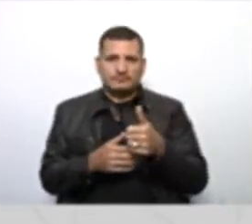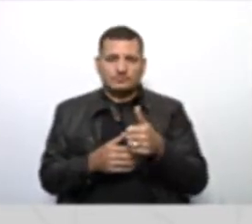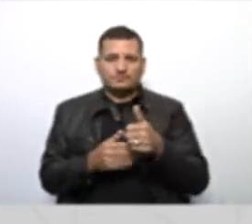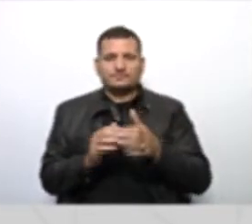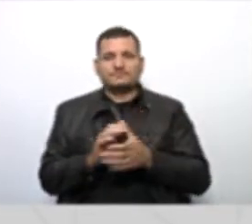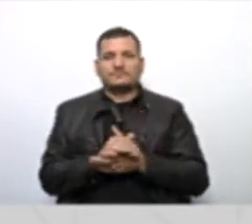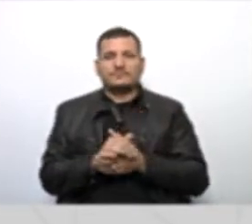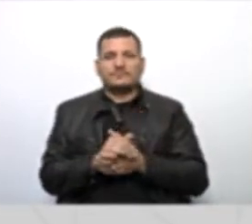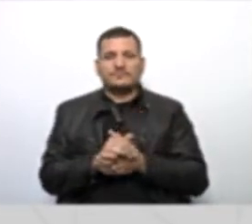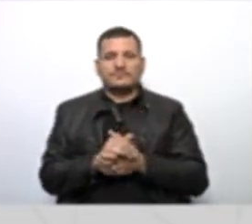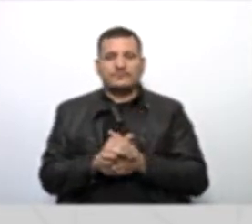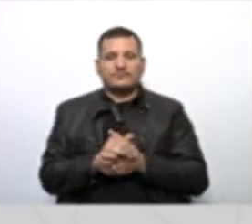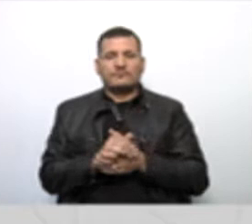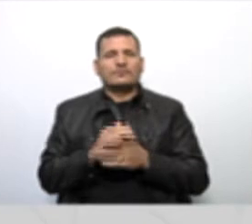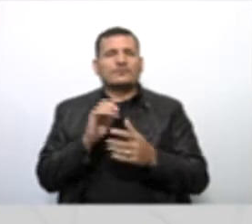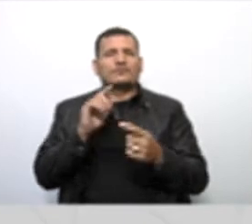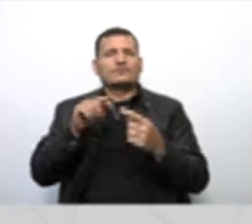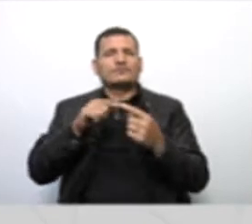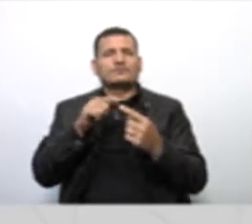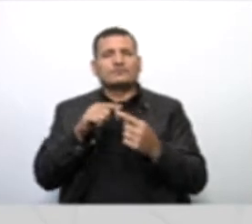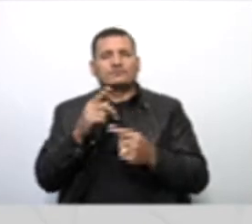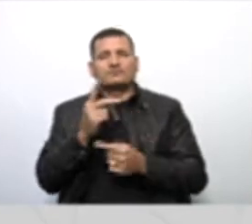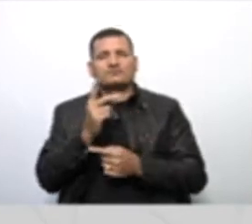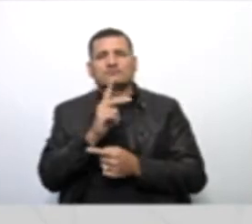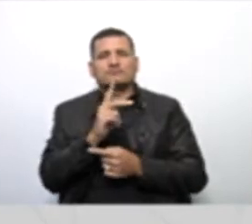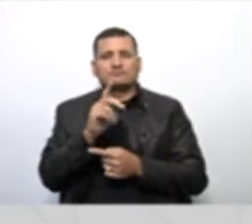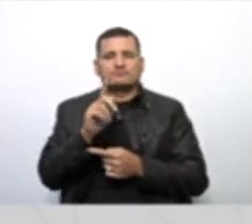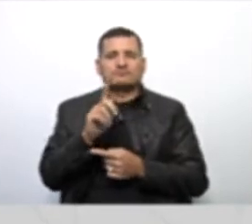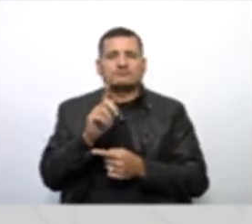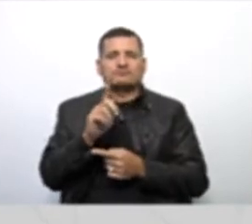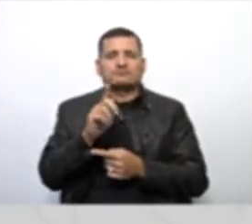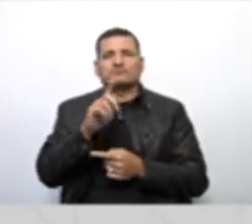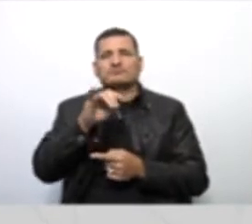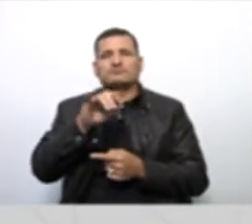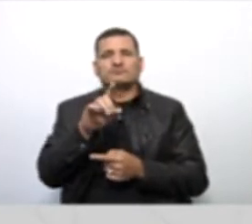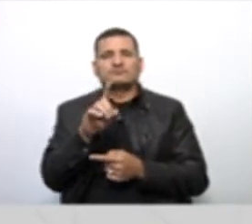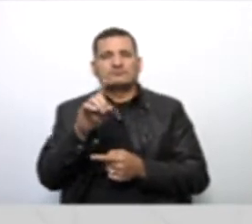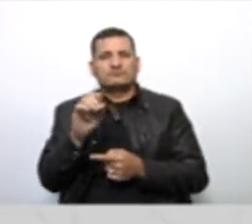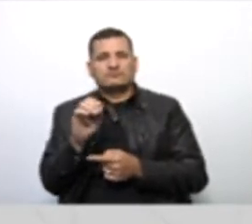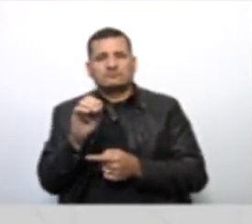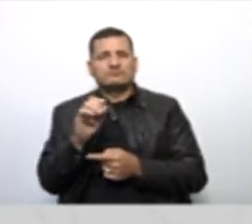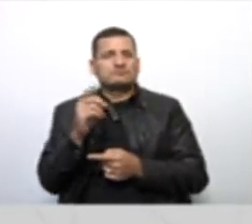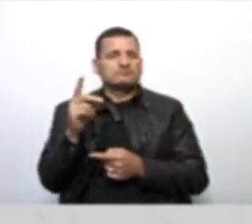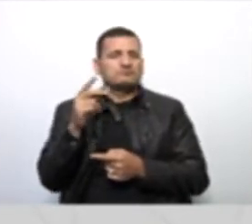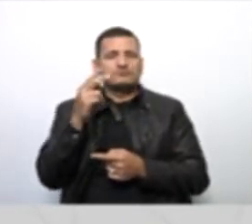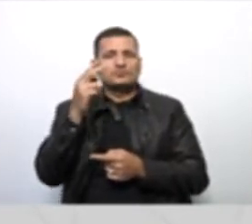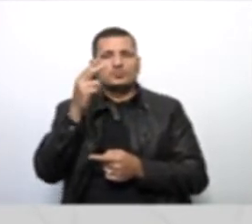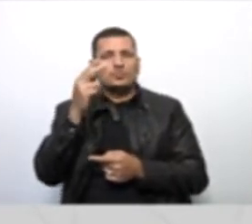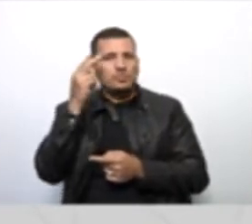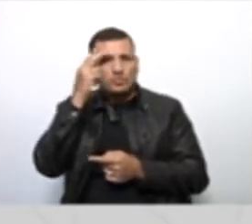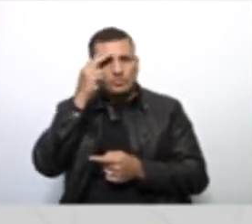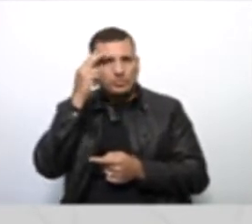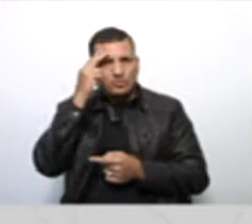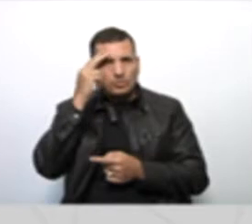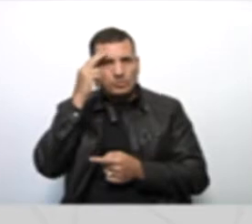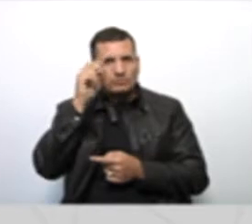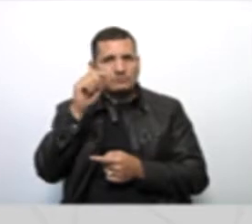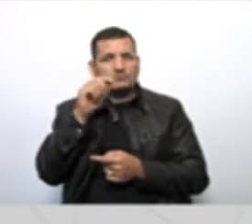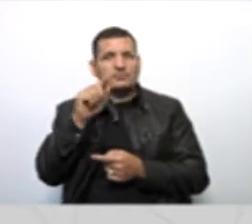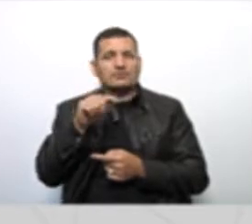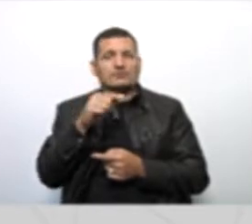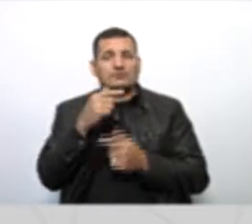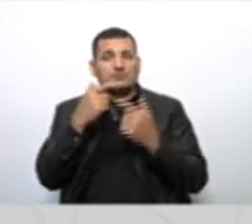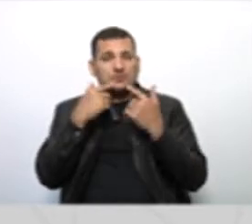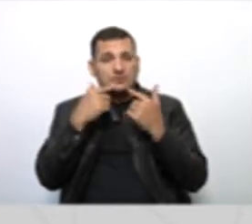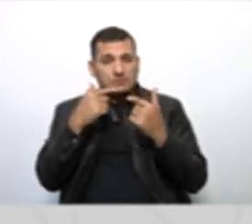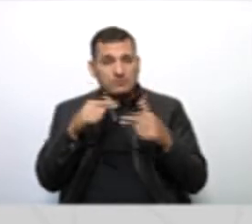1991. Qual era o objetivo dele? Qual era o sonho que ele tinha? O sonho dele é que essa linguagem